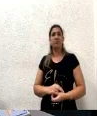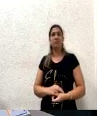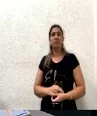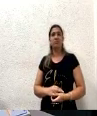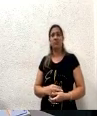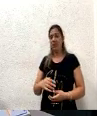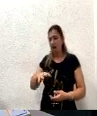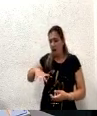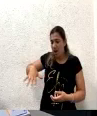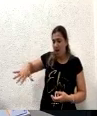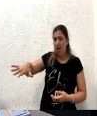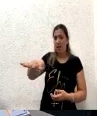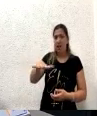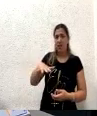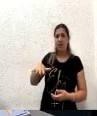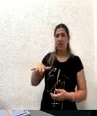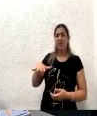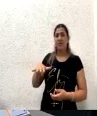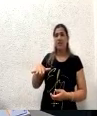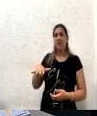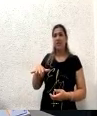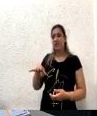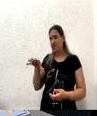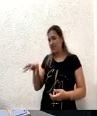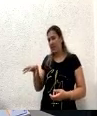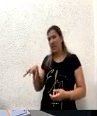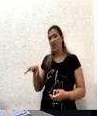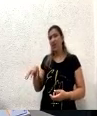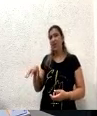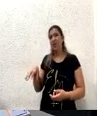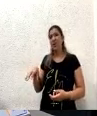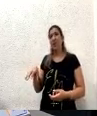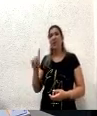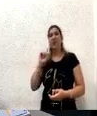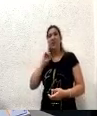Aquela área dos recicláveis, que a gente já tentou por